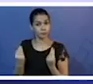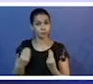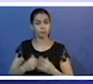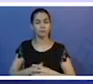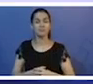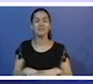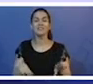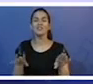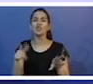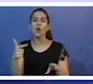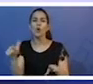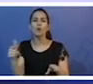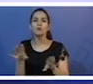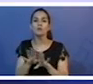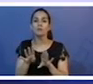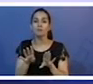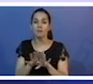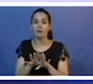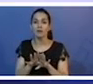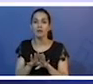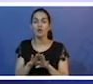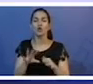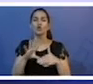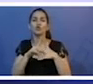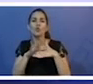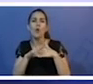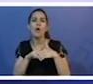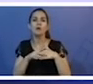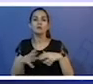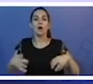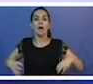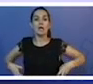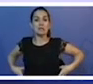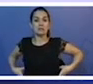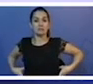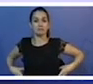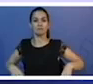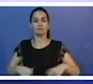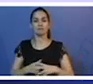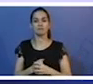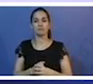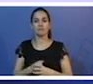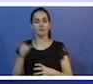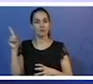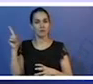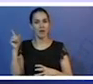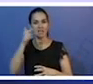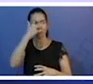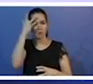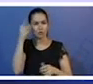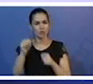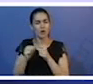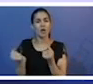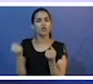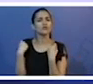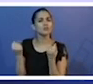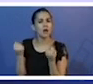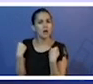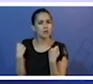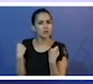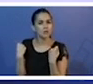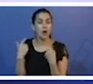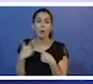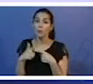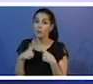alguns diuréticos e também de doença renal. Eu coloquei aqui na imagem pessoas praticando atividade física, porque quando a